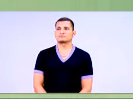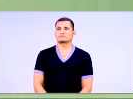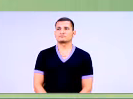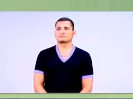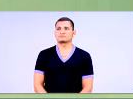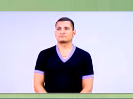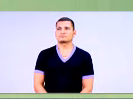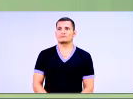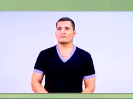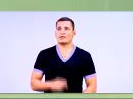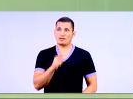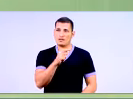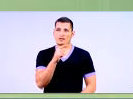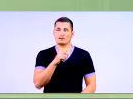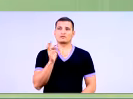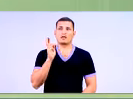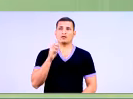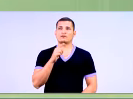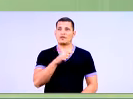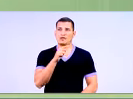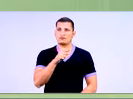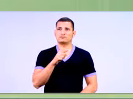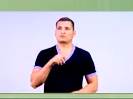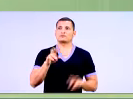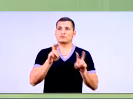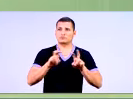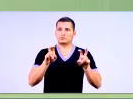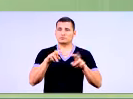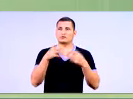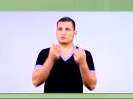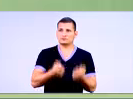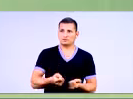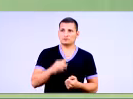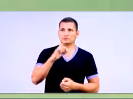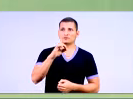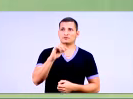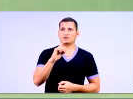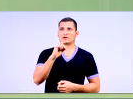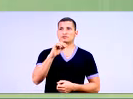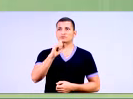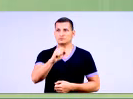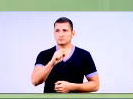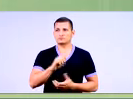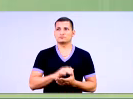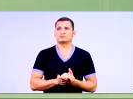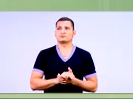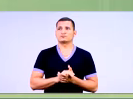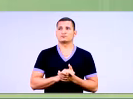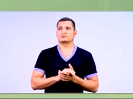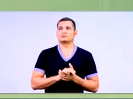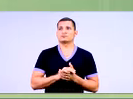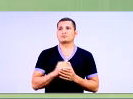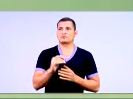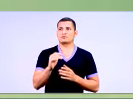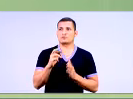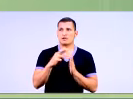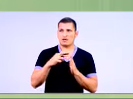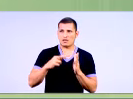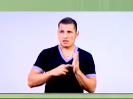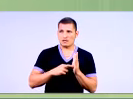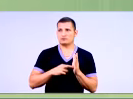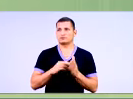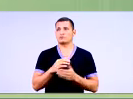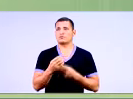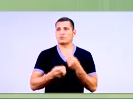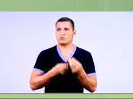Ok, então ele quem? O computador aceita dados e instruções as inputs, como algo que vem para ele,